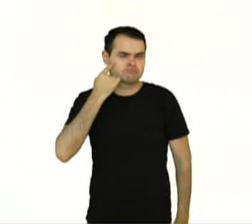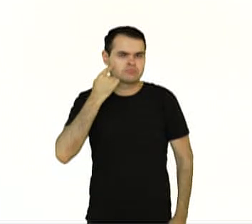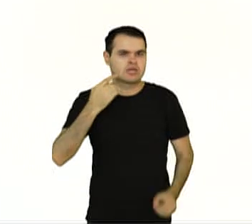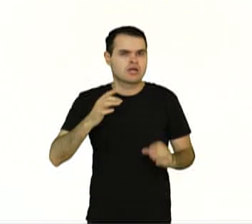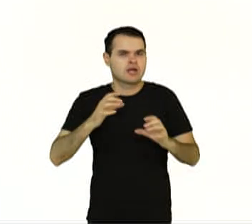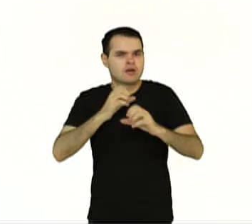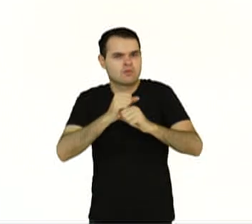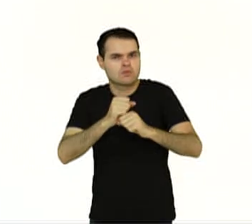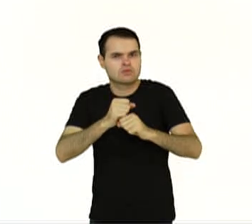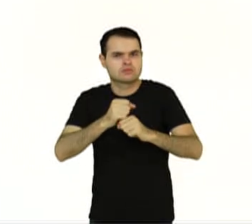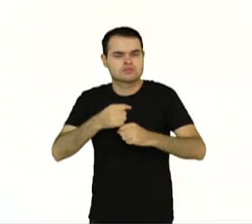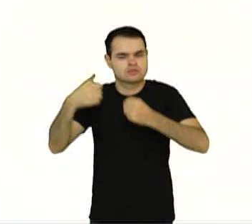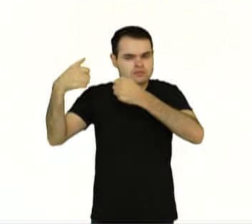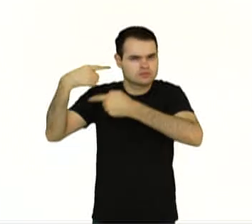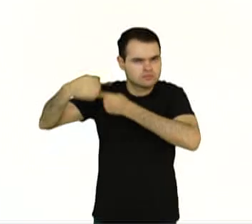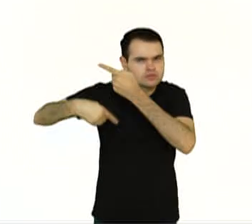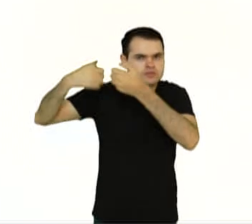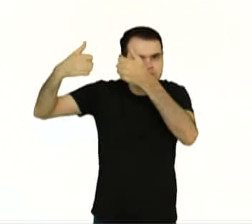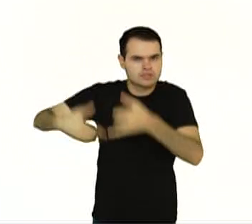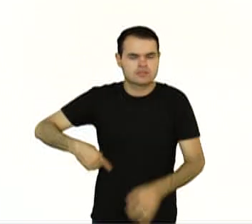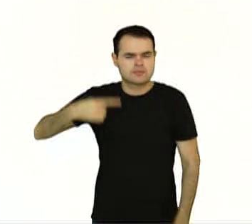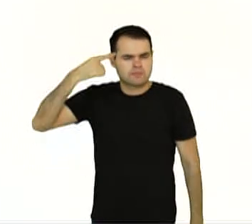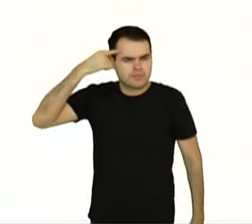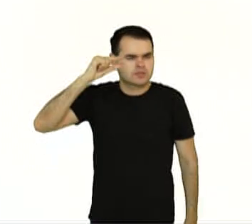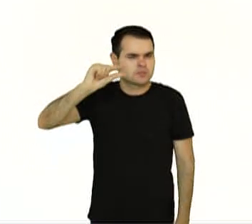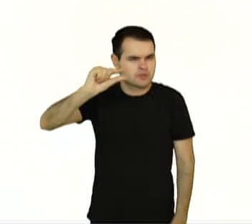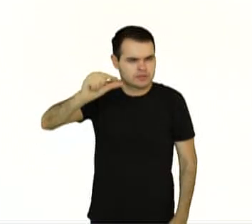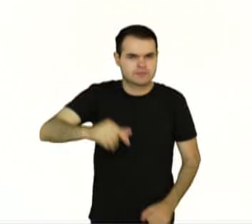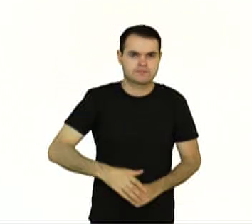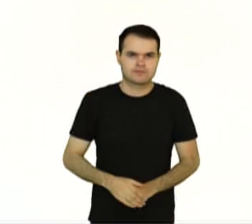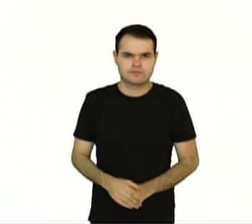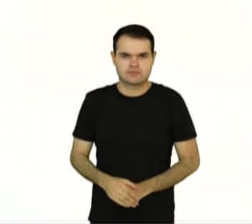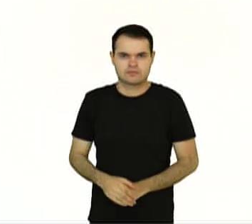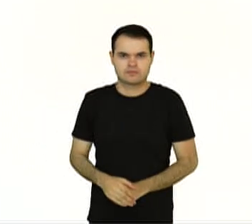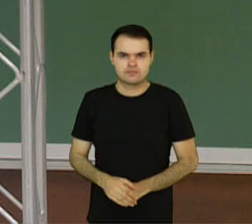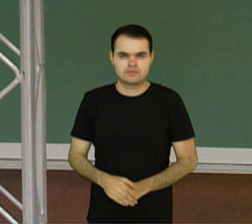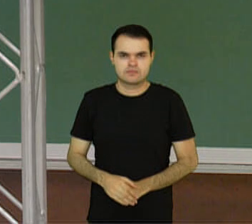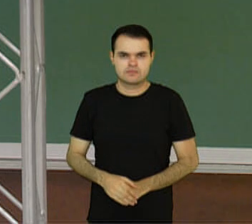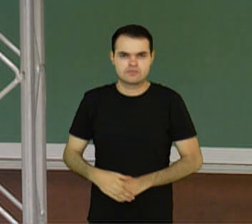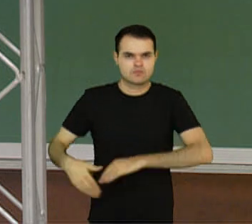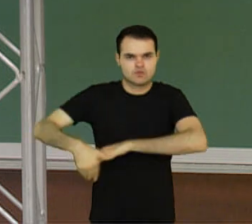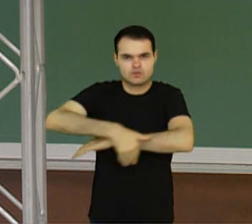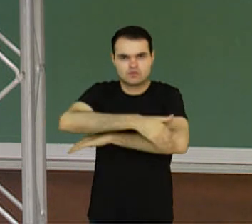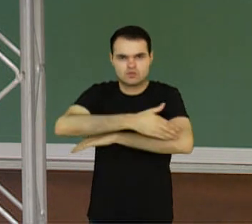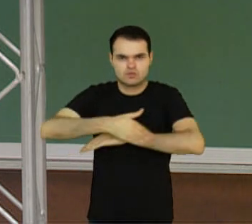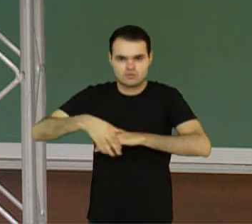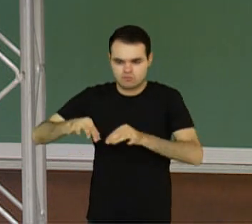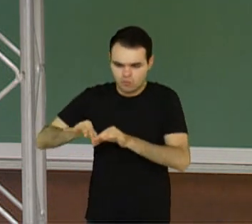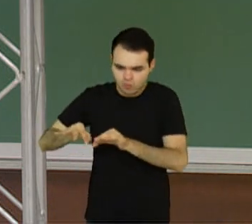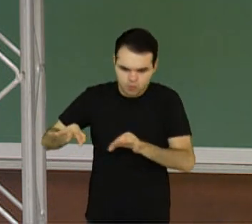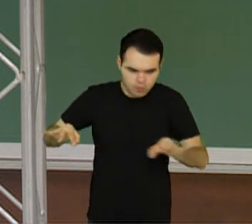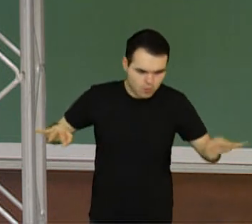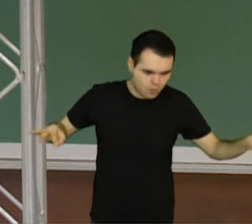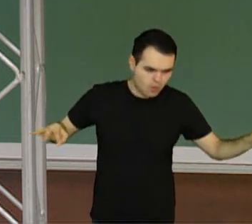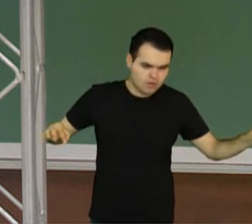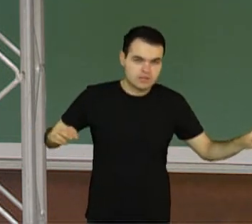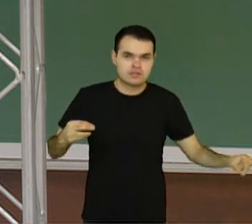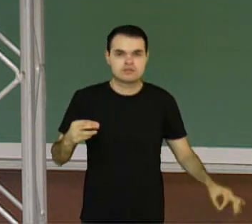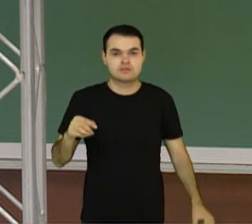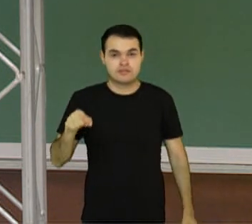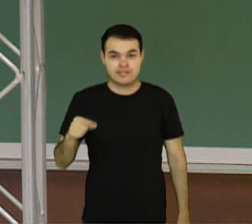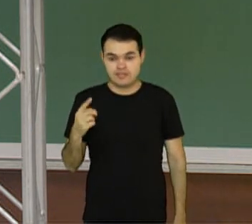e justifique. Então, ó, pensa um pouquinho. Ele usa 25 litros, tá,